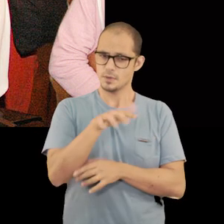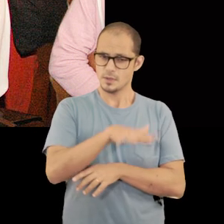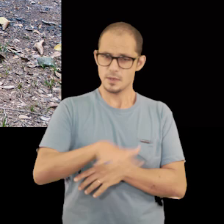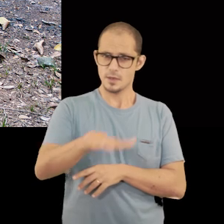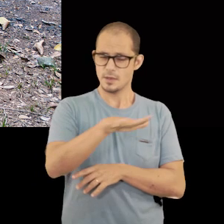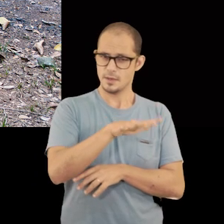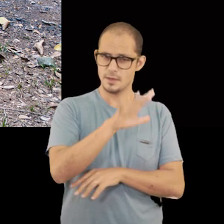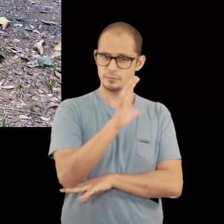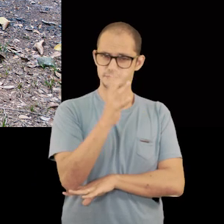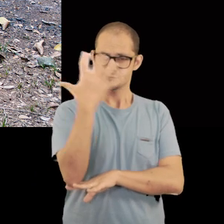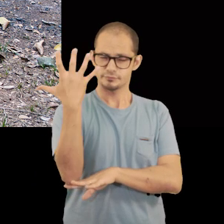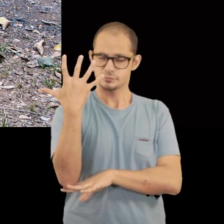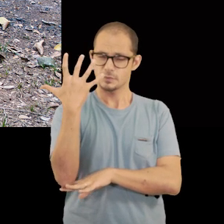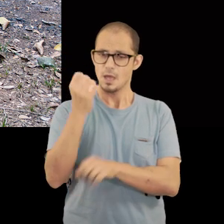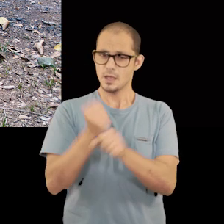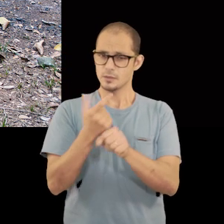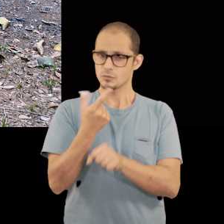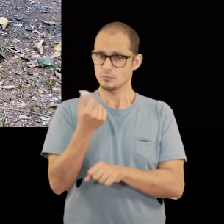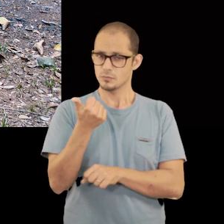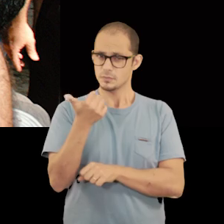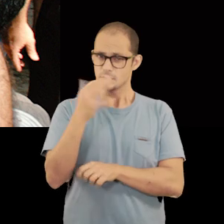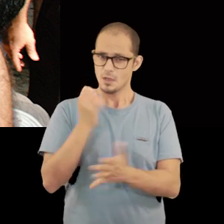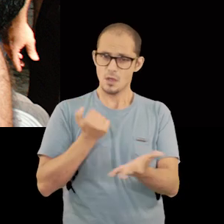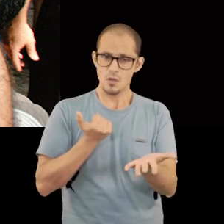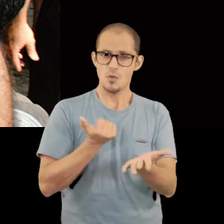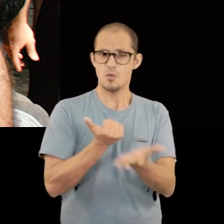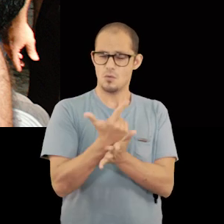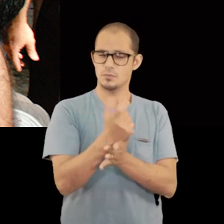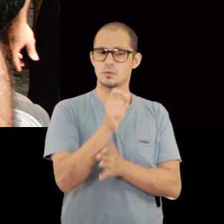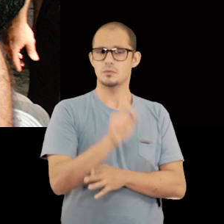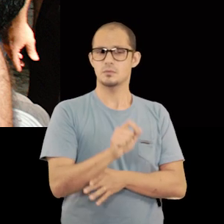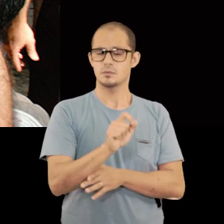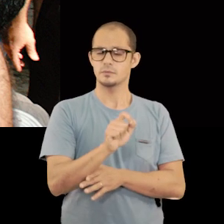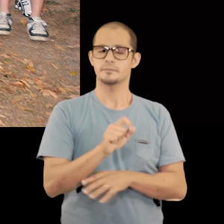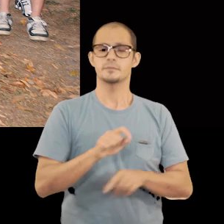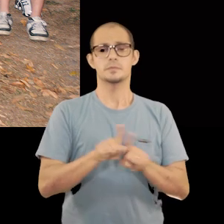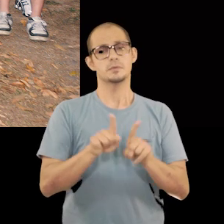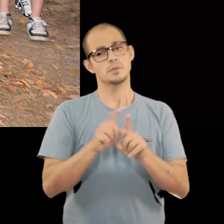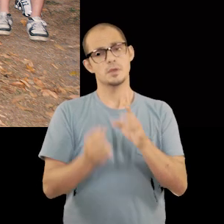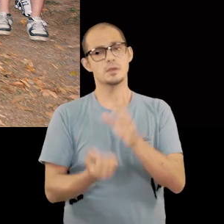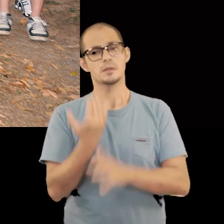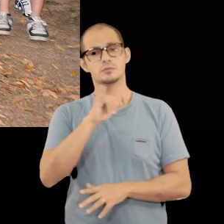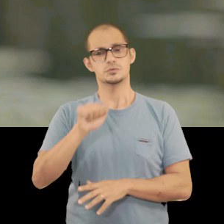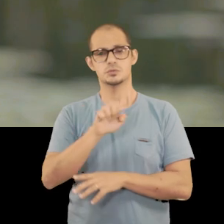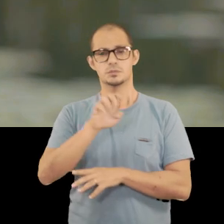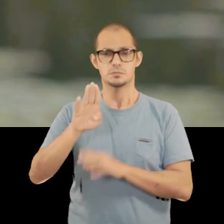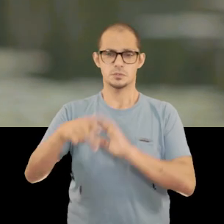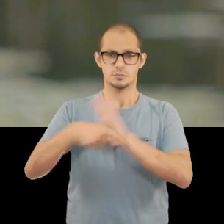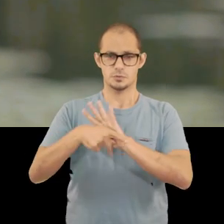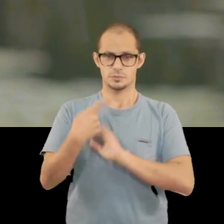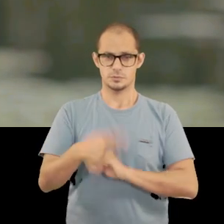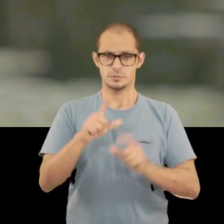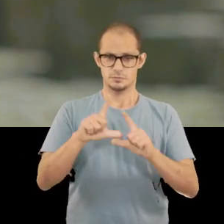à aquisição dessa área e, em 2010, fica então definida a criação de